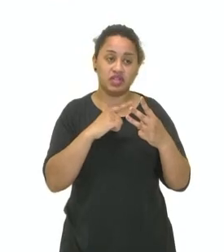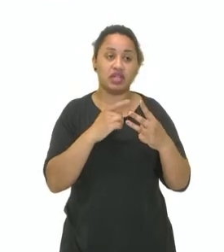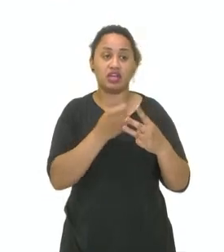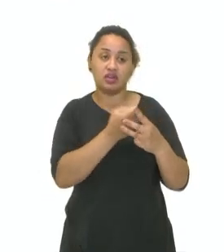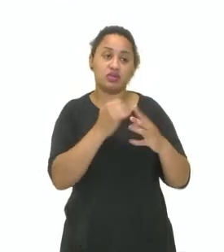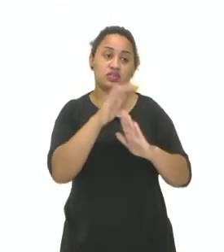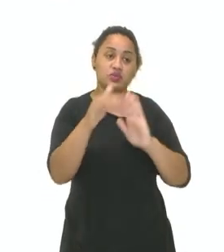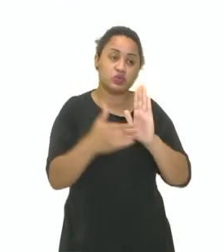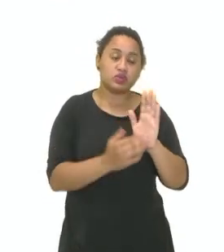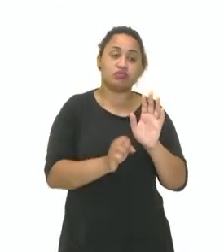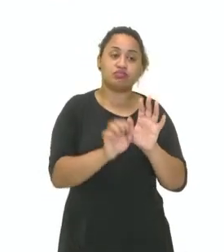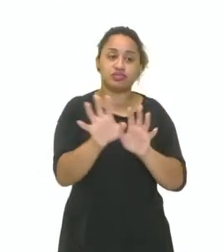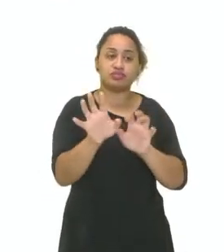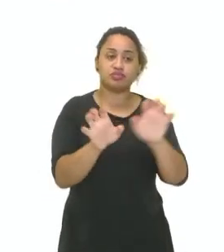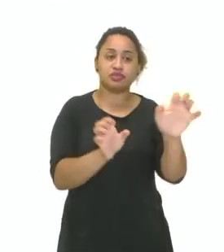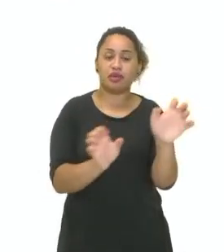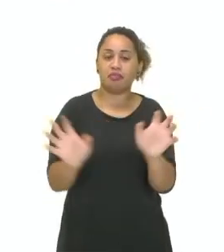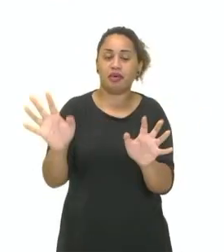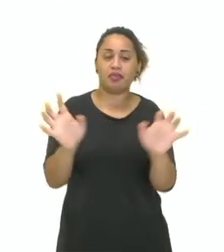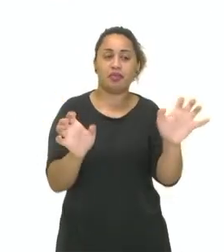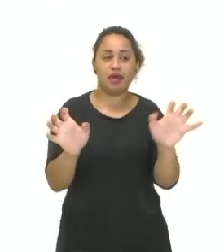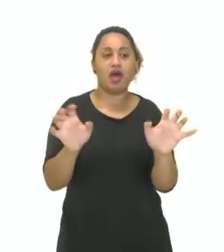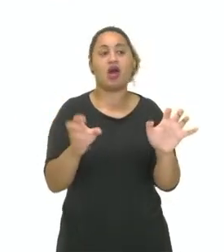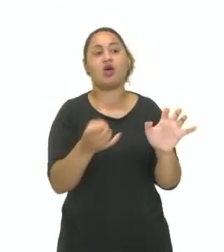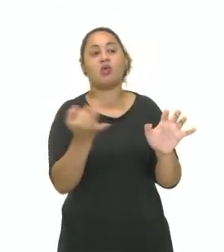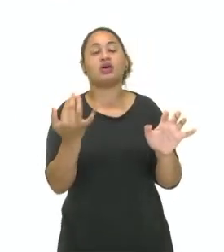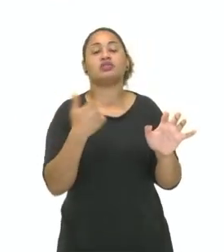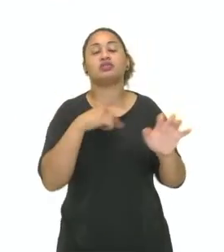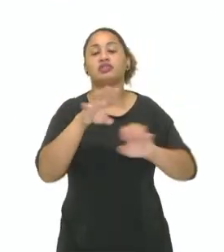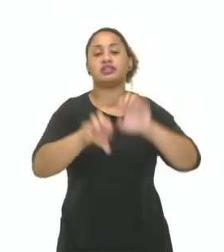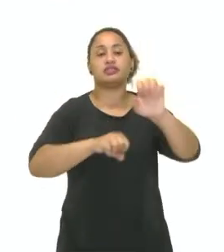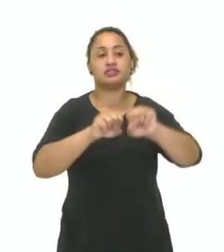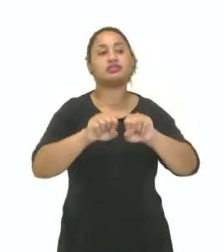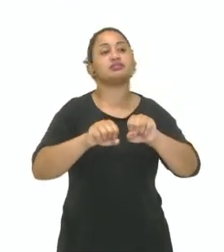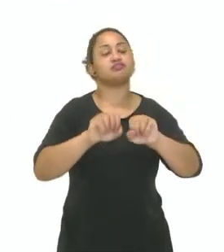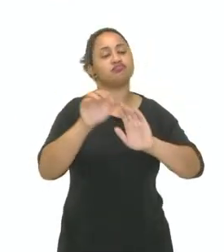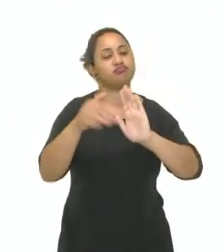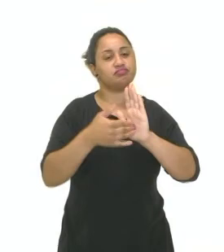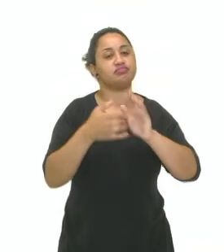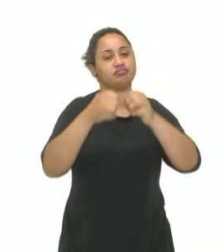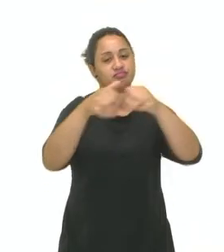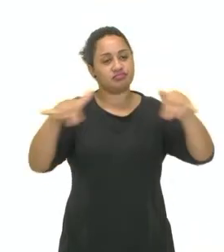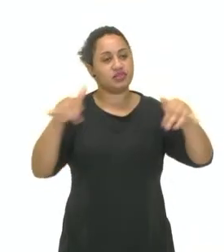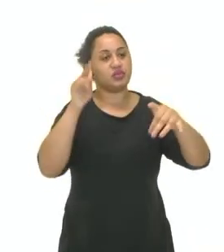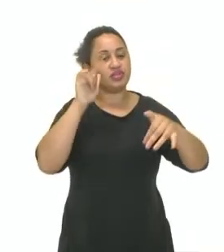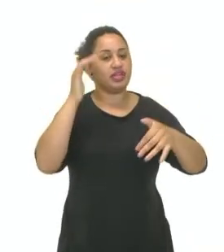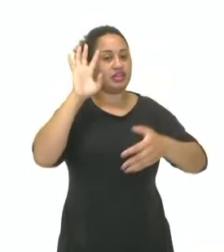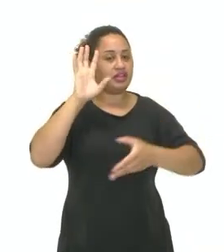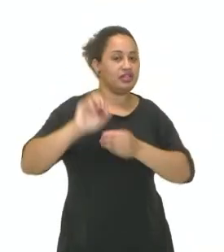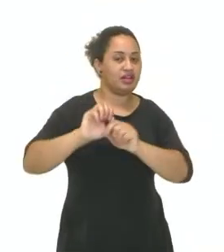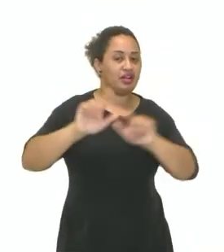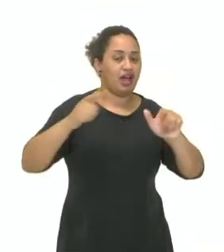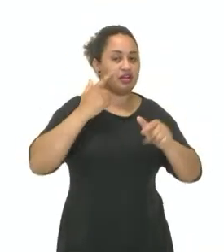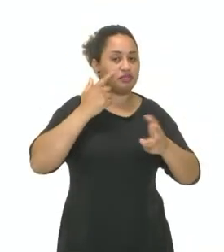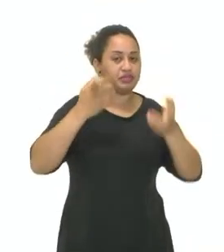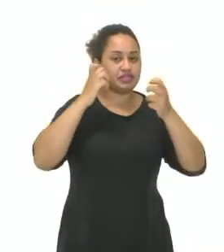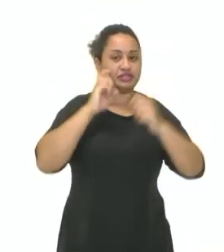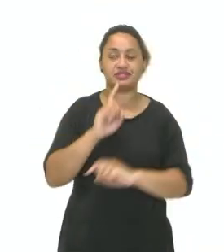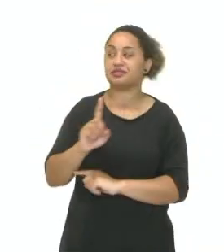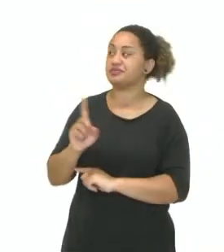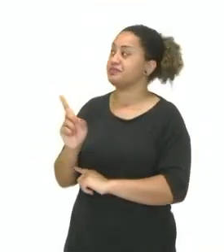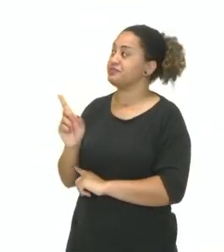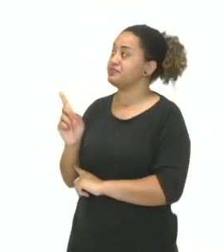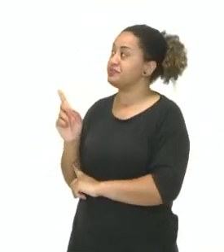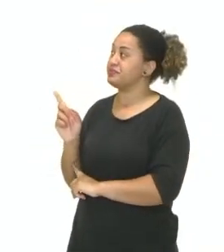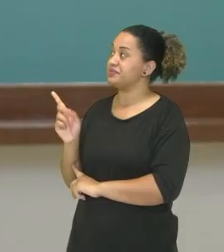para todos os níveis, como elas vão ser consumidas e tudo mais. Então, dentro desse esqueminha aqui, a gente pode aprofundar bem. A gente tem que entender